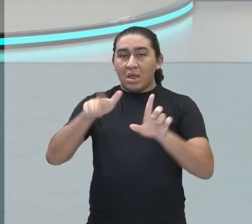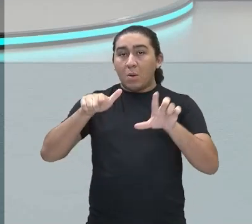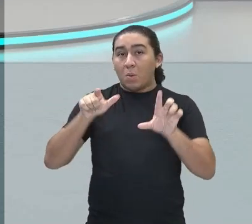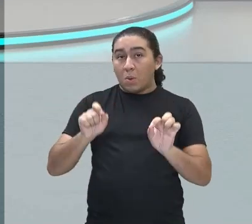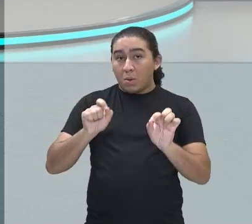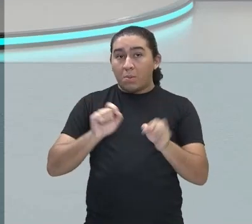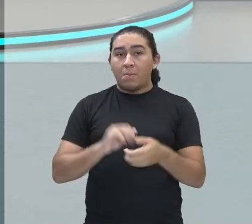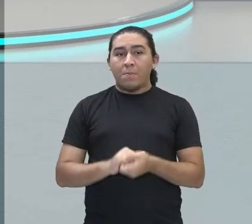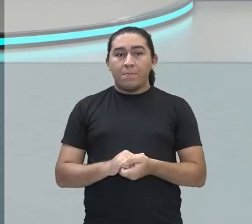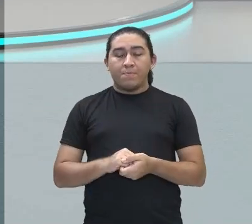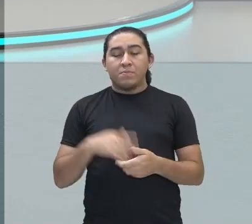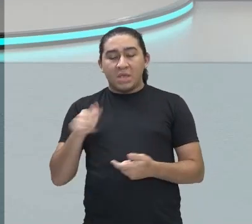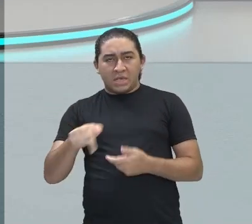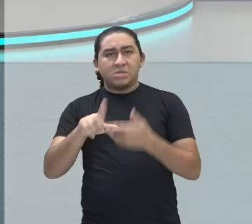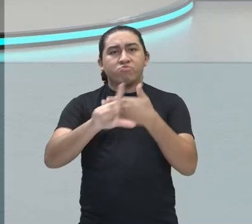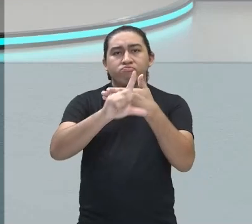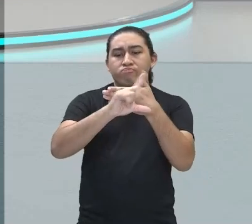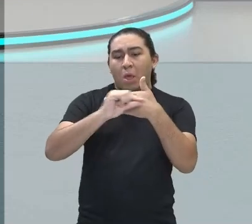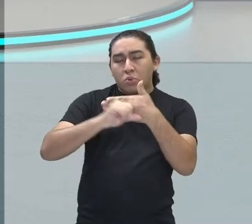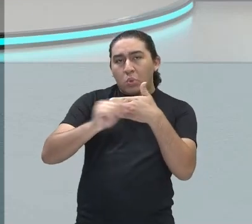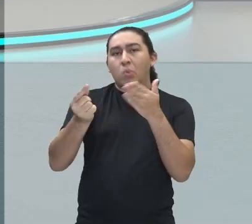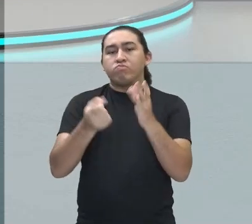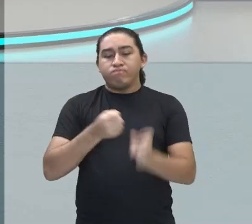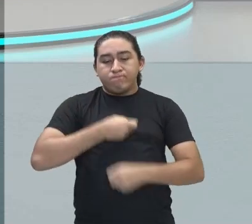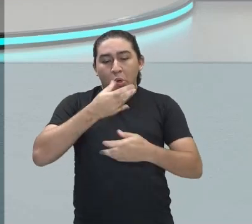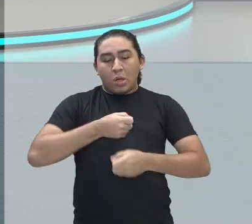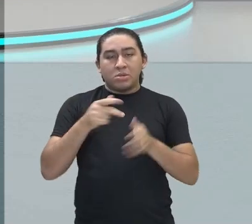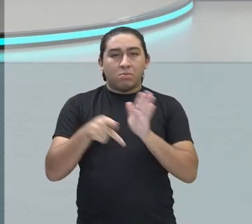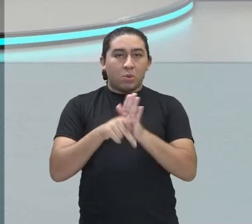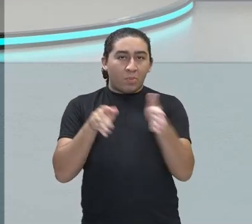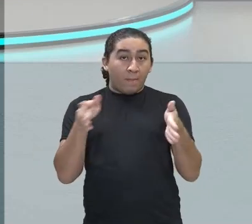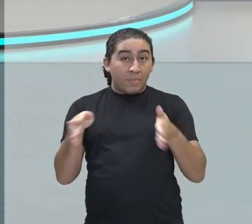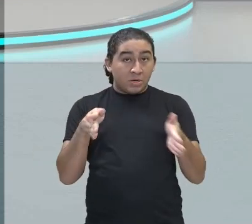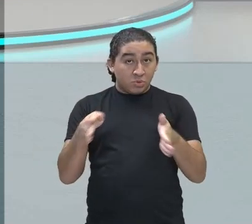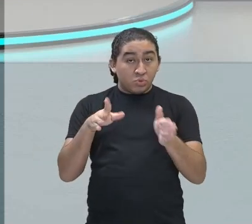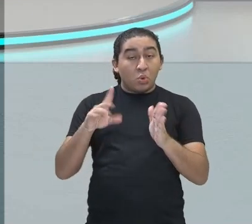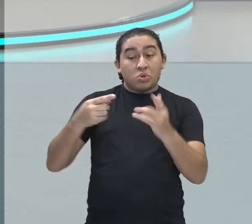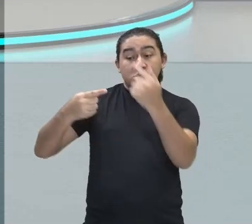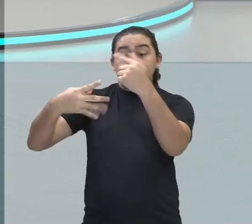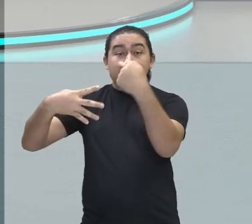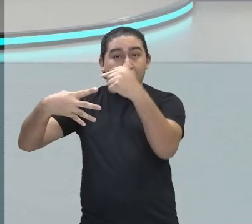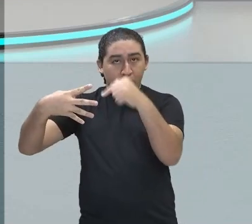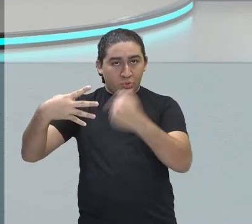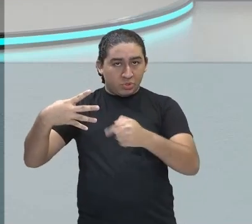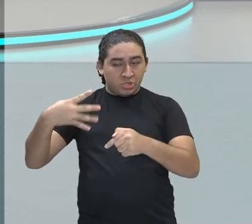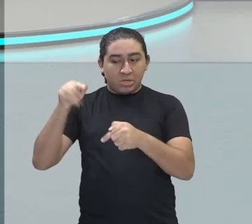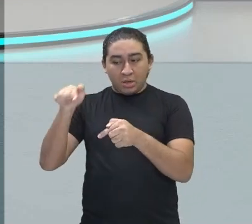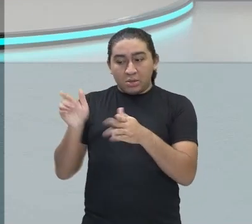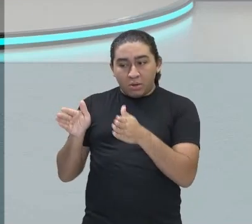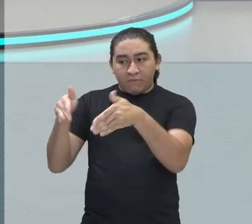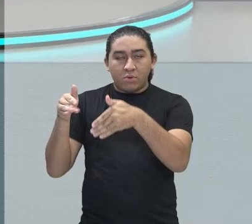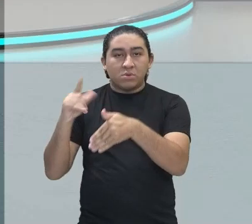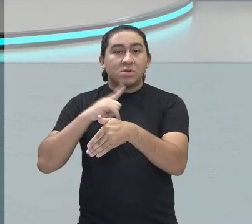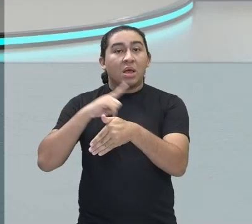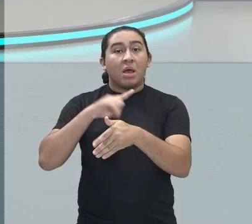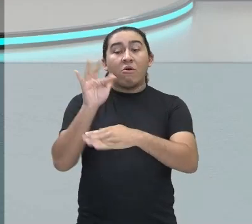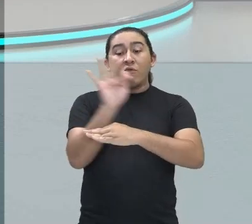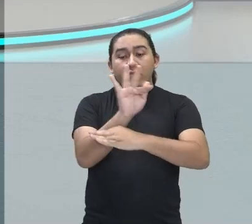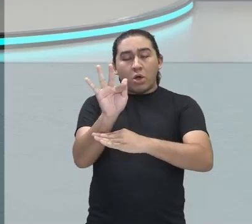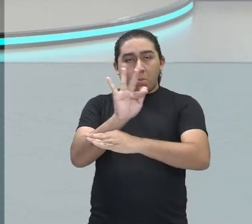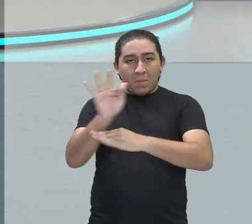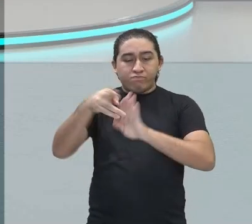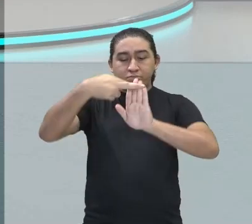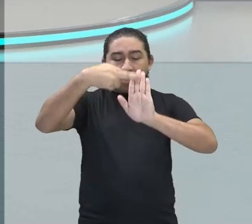Esses poetas do período simbolista, eles buscam essa forma, esse rigor formal,